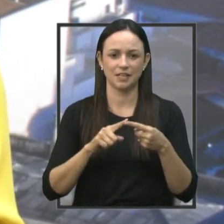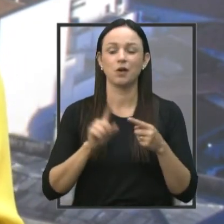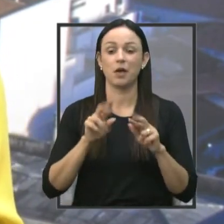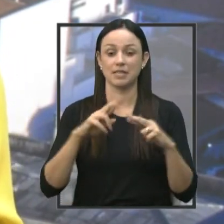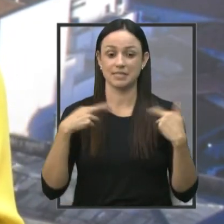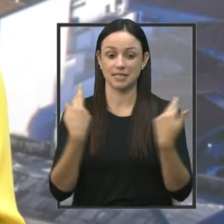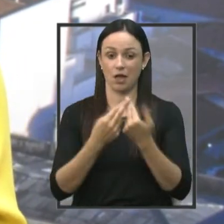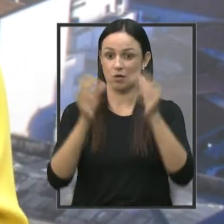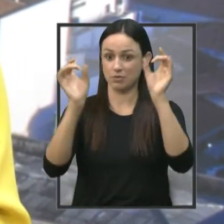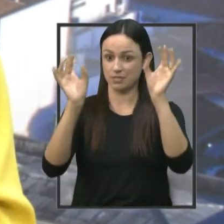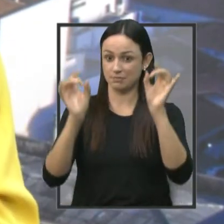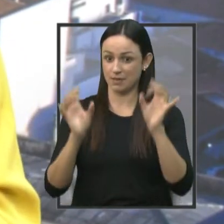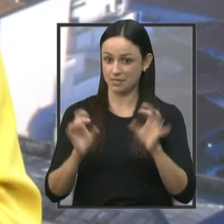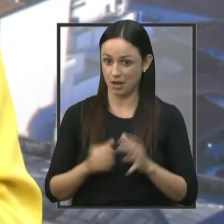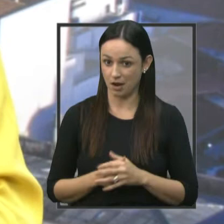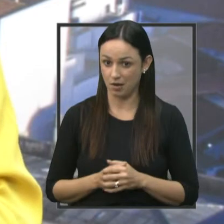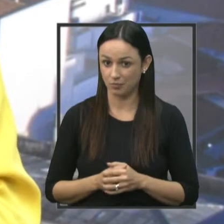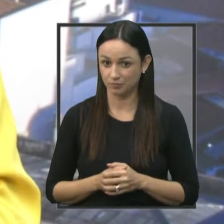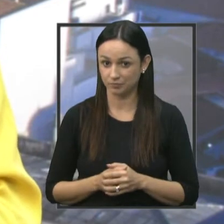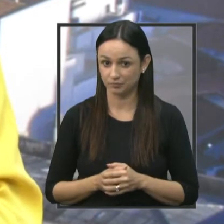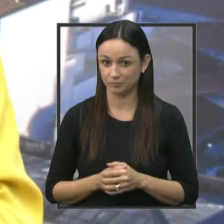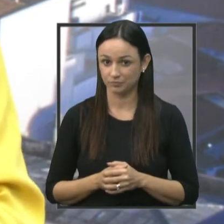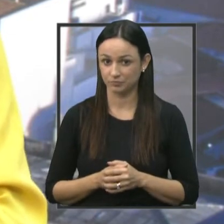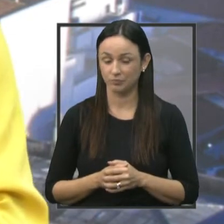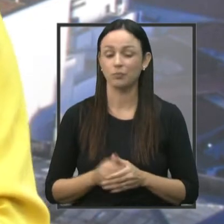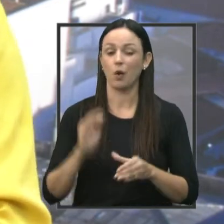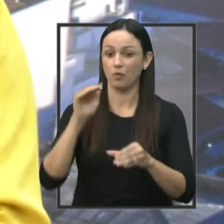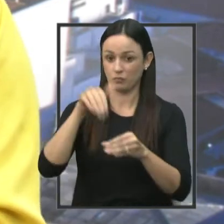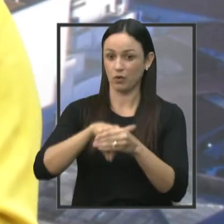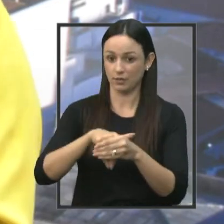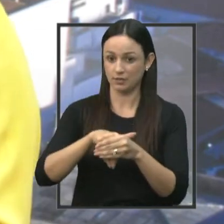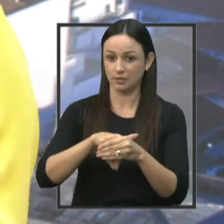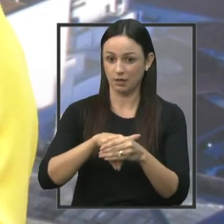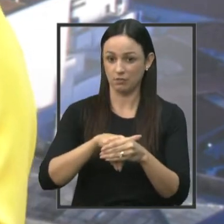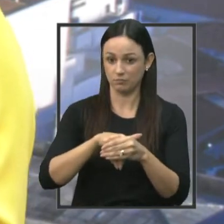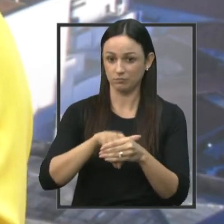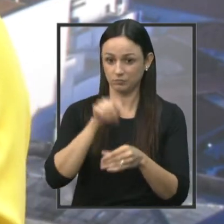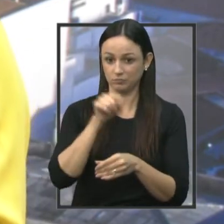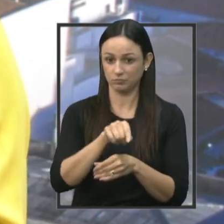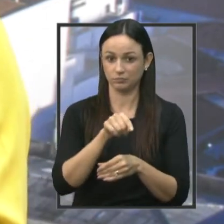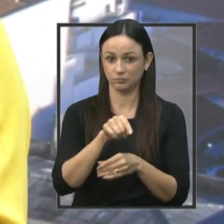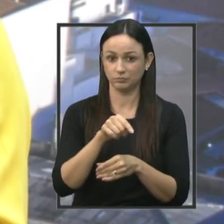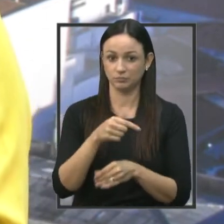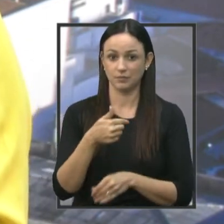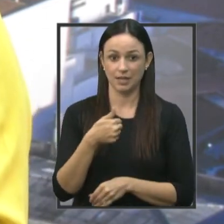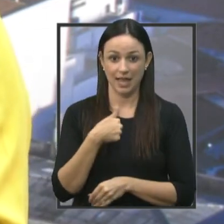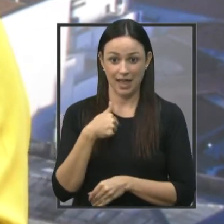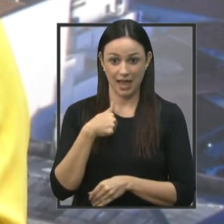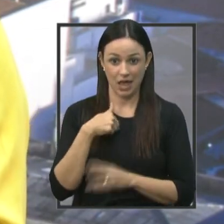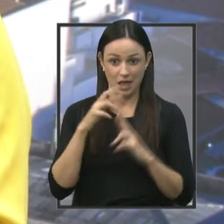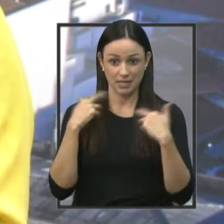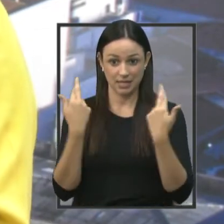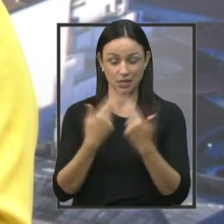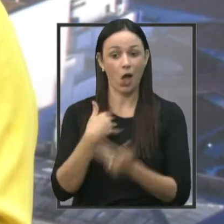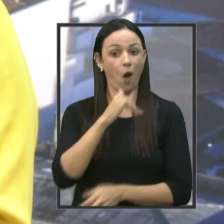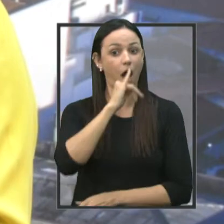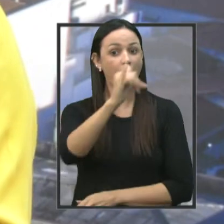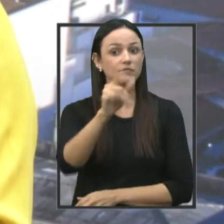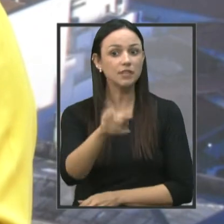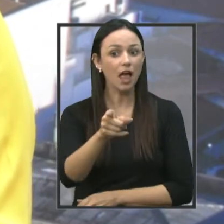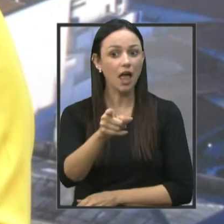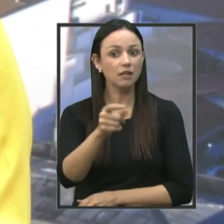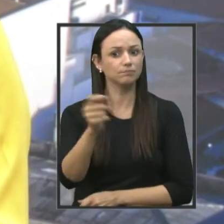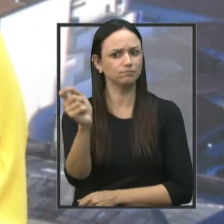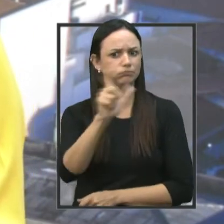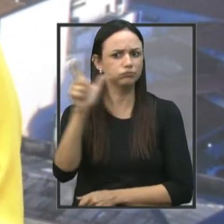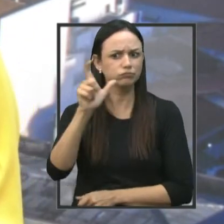extraordinária, entendeu? Foi colocada em votação essa lei, e eu na sessão alertei, essa lei